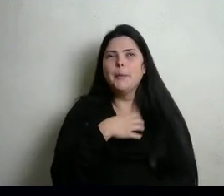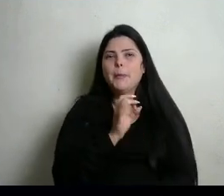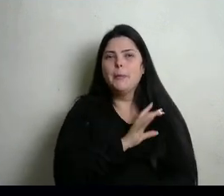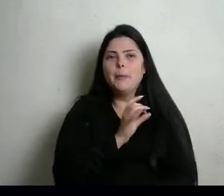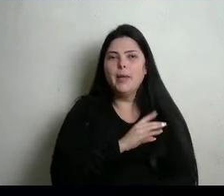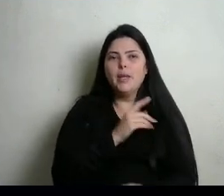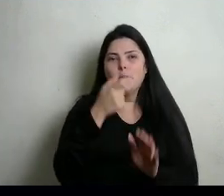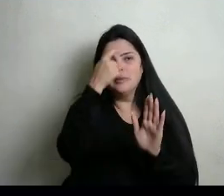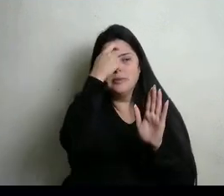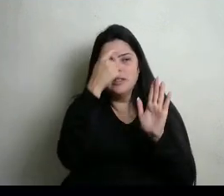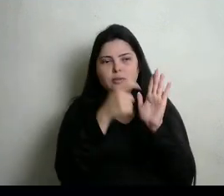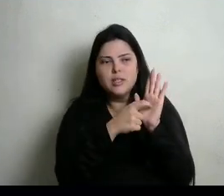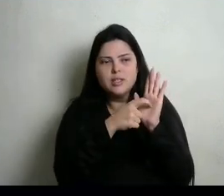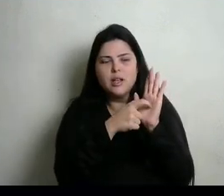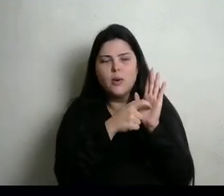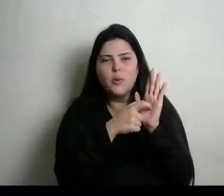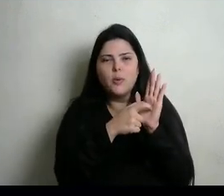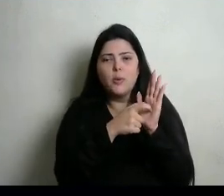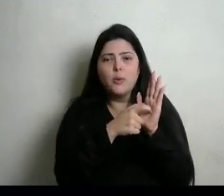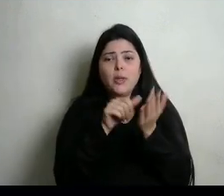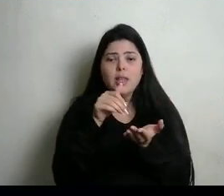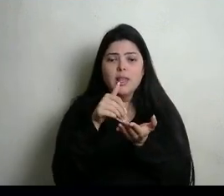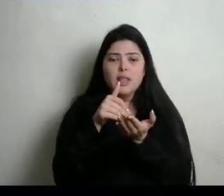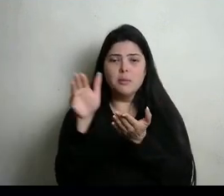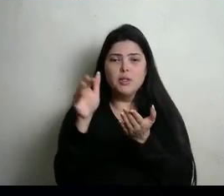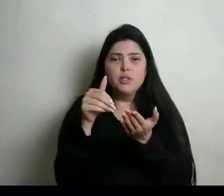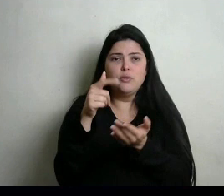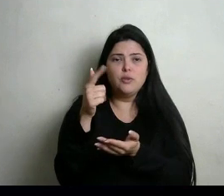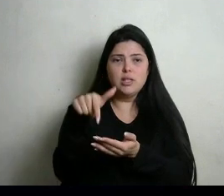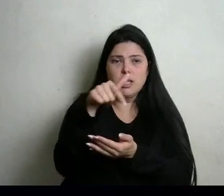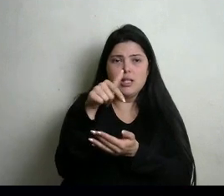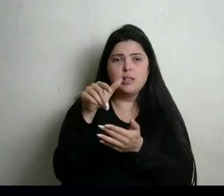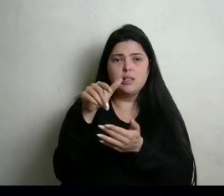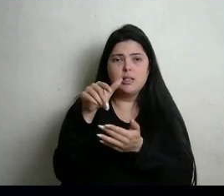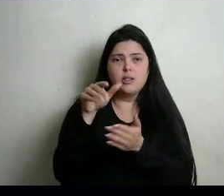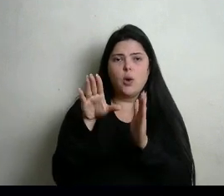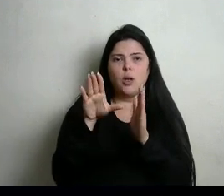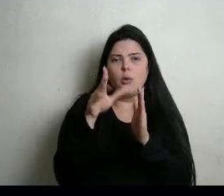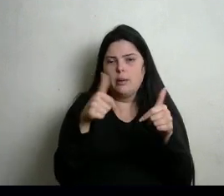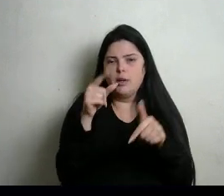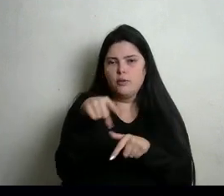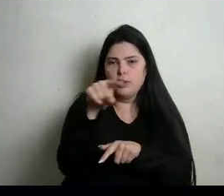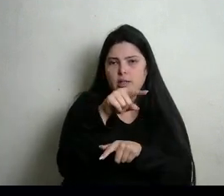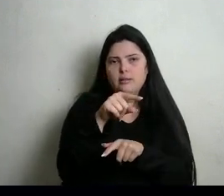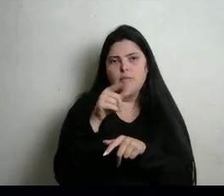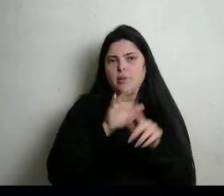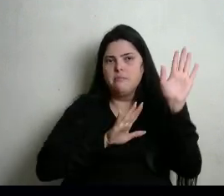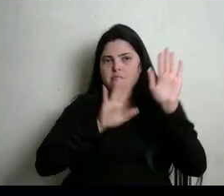artificial roubar o trabalho? Pode levantar a mão, não precisa ficar acanhado.